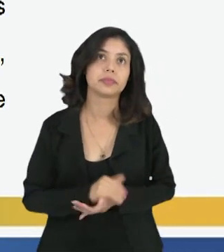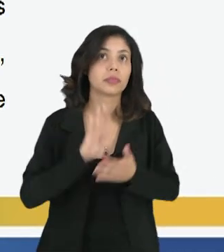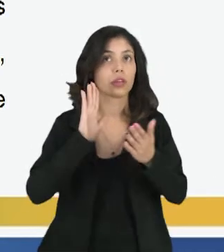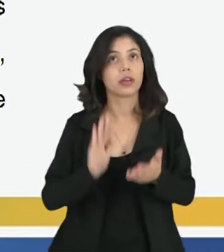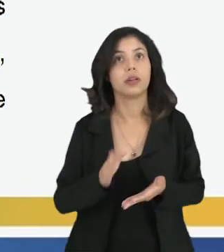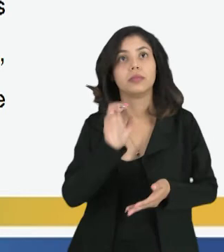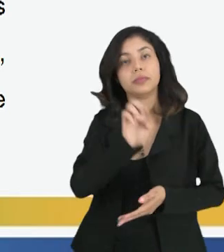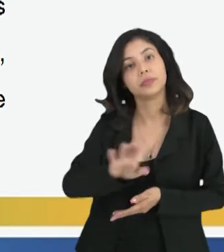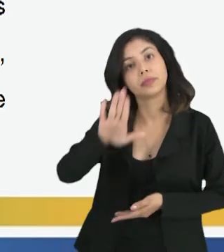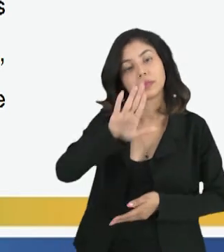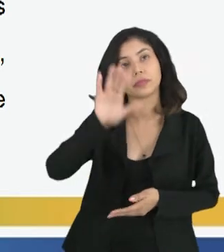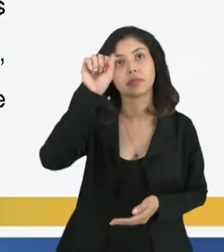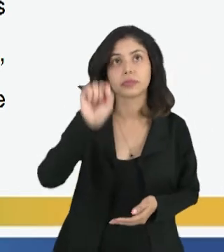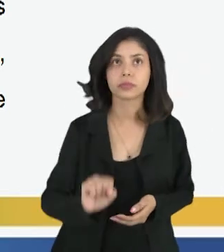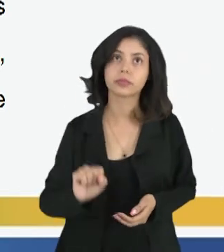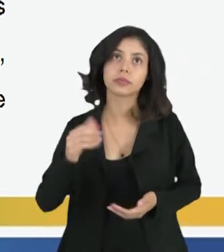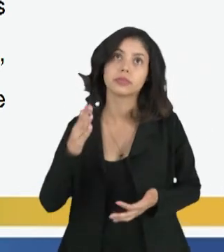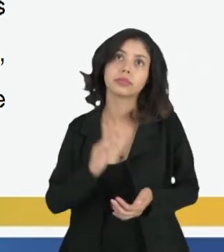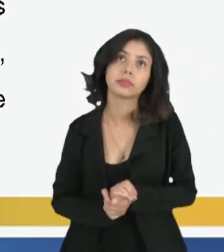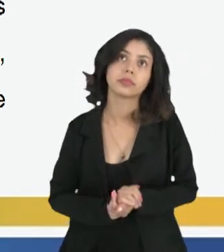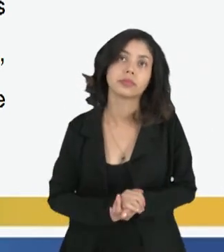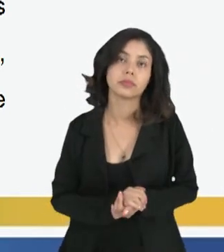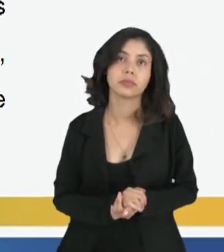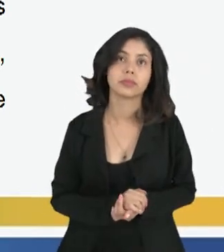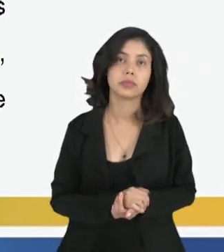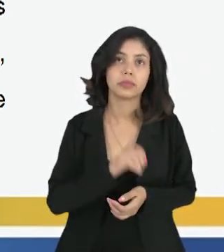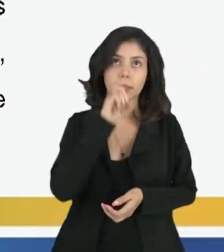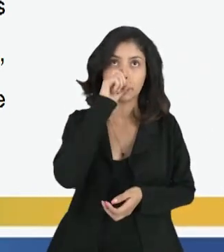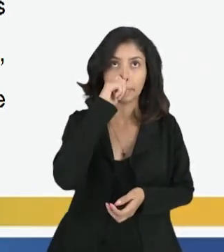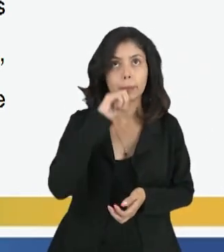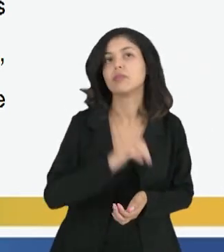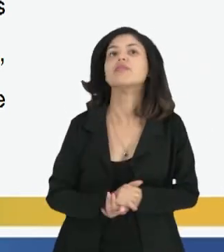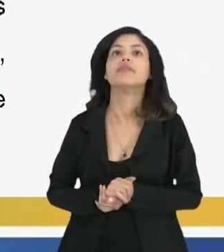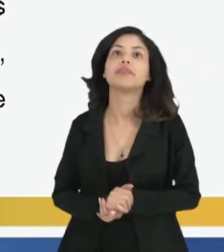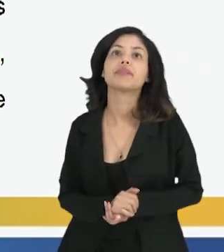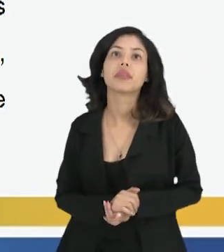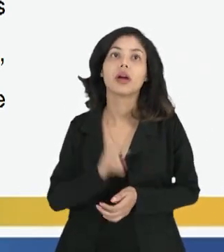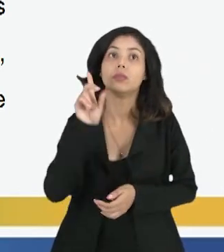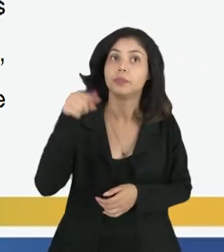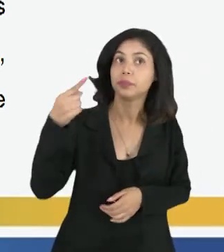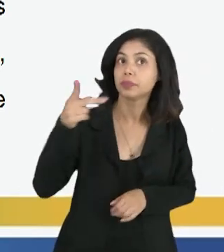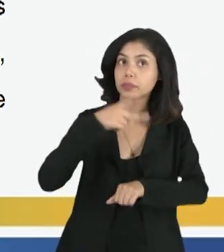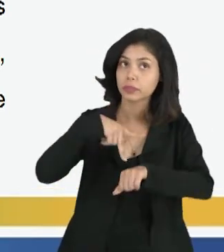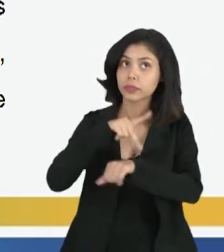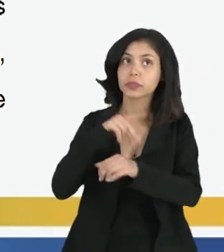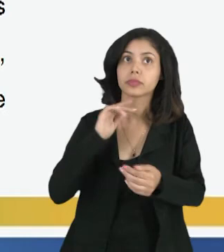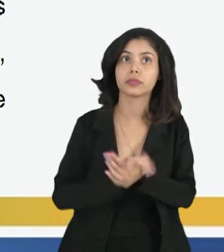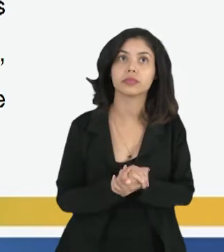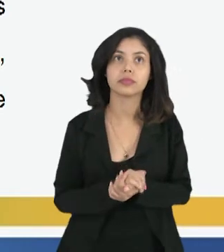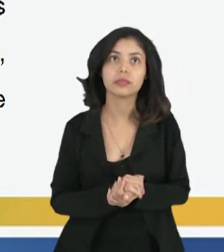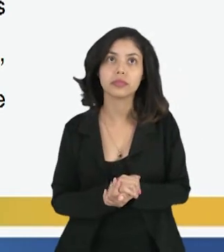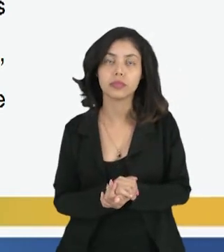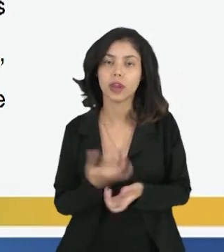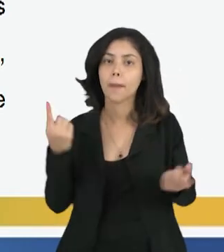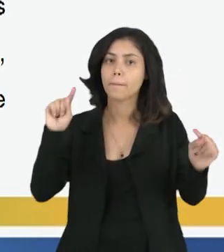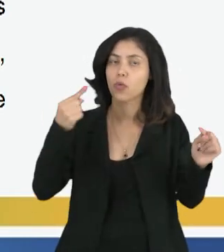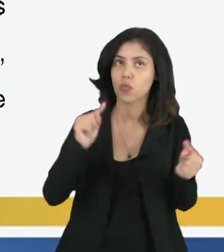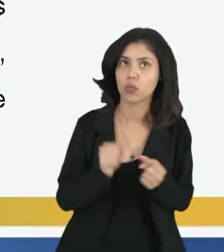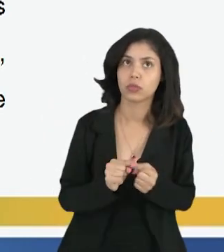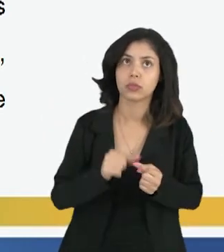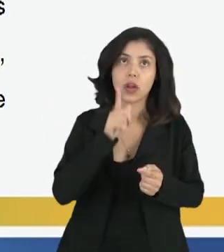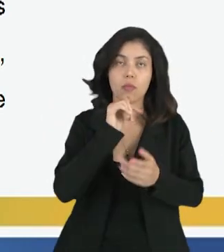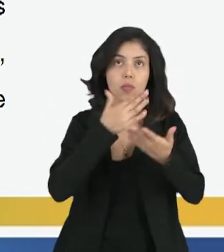Na parte da Europa meridional ou parte da Europa do Sul, são aqueles países que estão próximo do